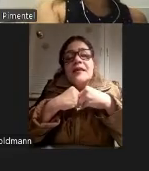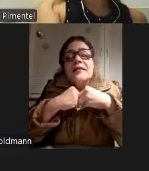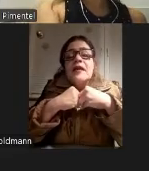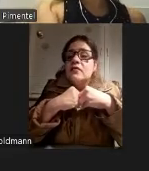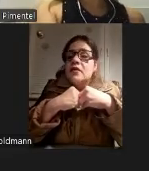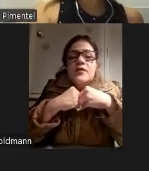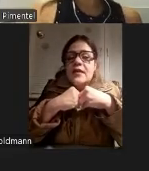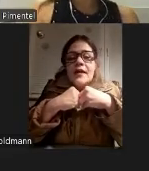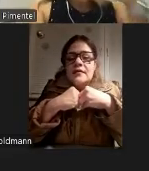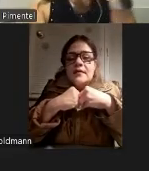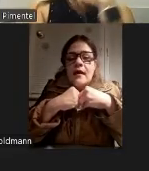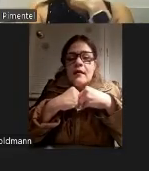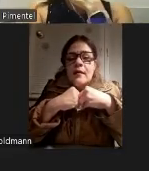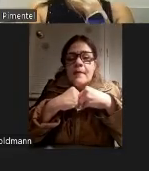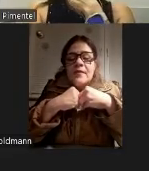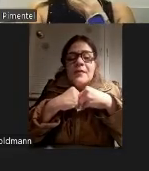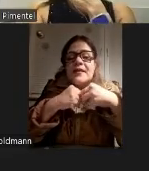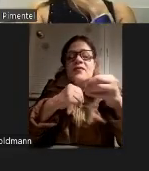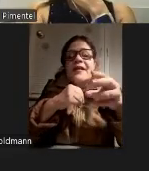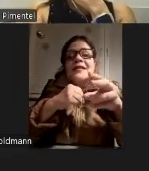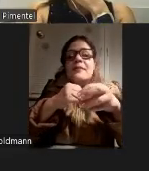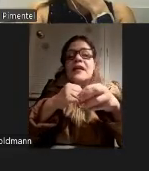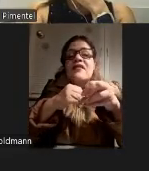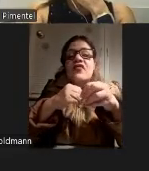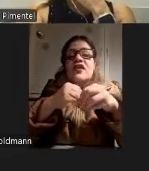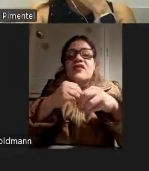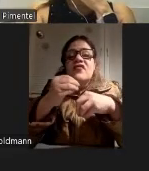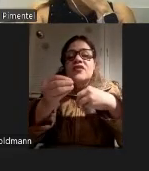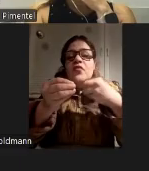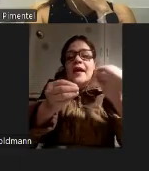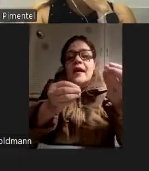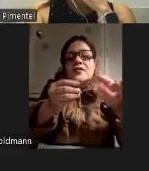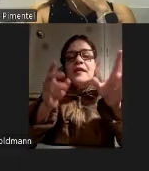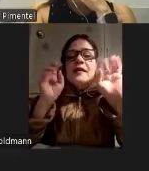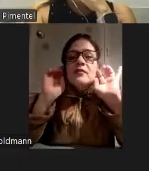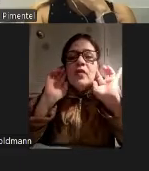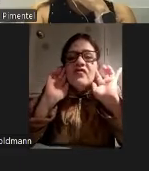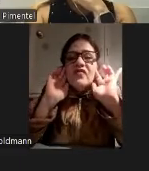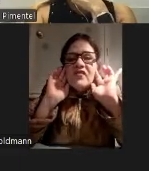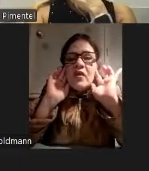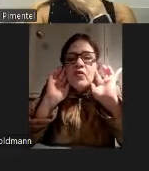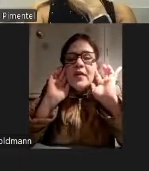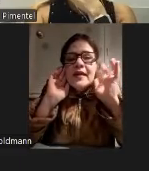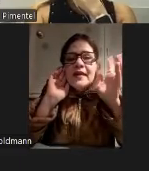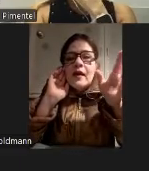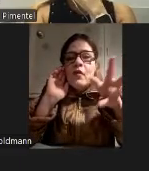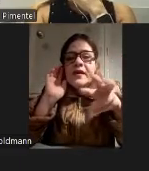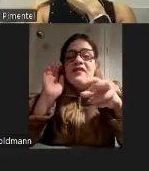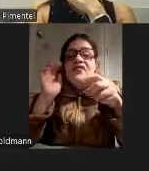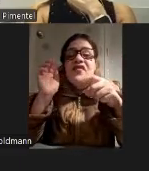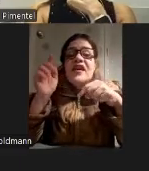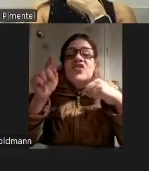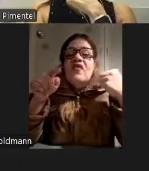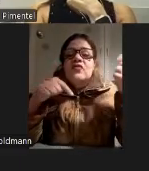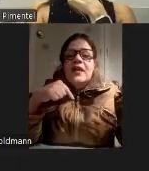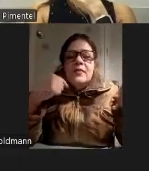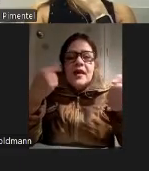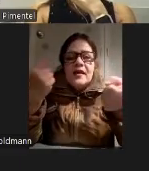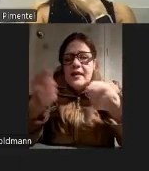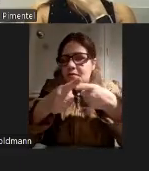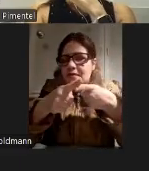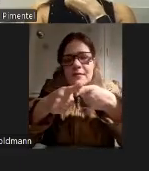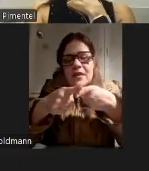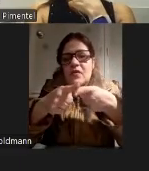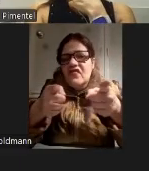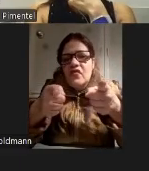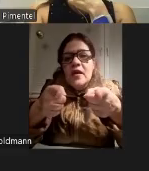mas ele tende, eu tenho que cicatrizar. Mas ele não quer saber quem foi que fez o errado, o que foi que faltou para ele na hora, quem fez faltar para